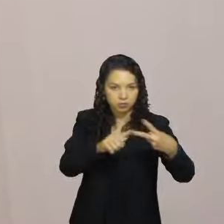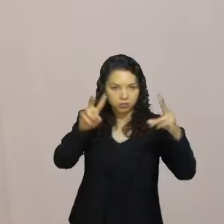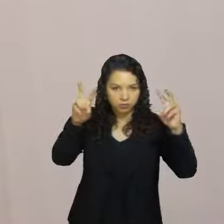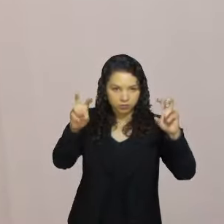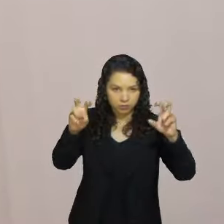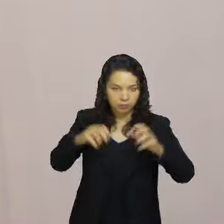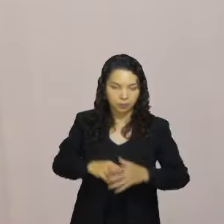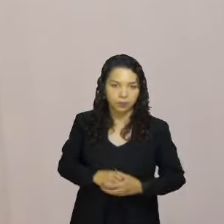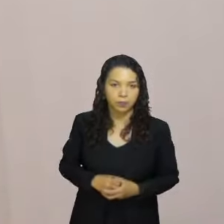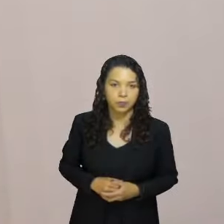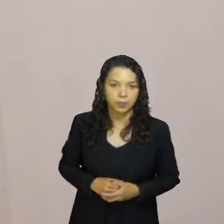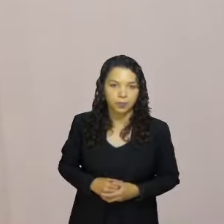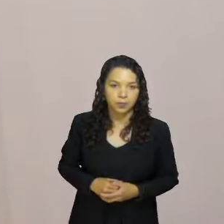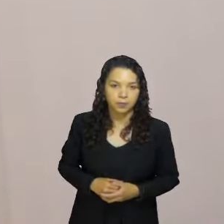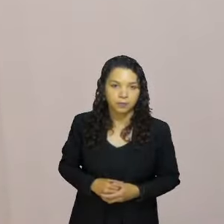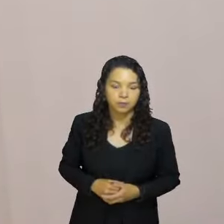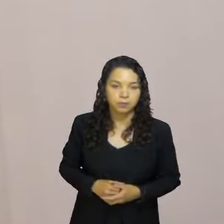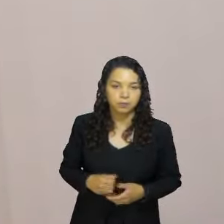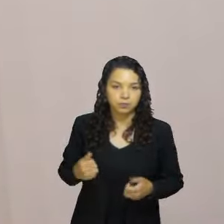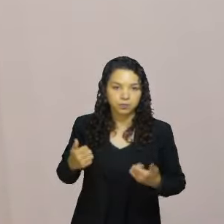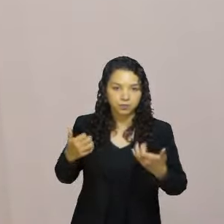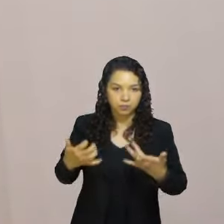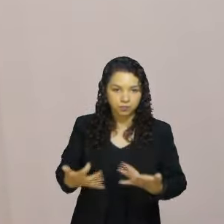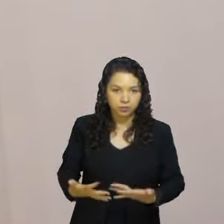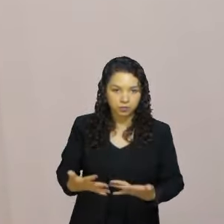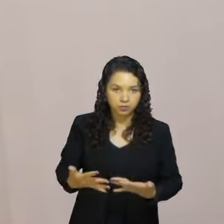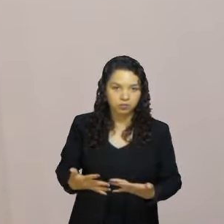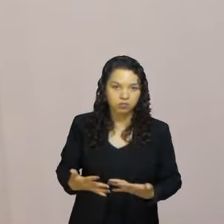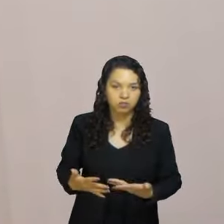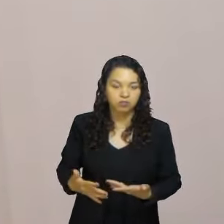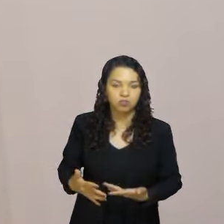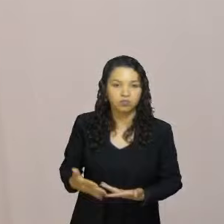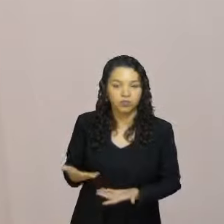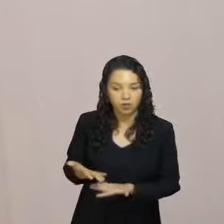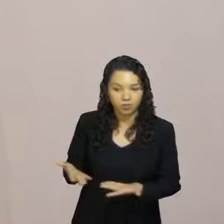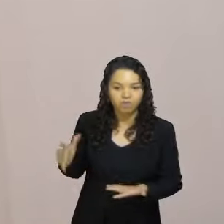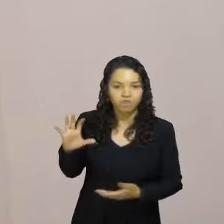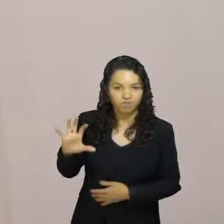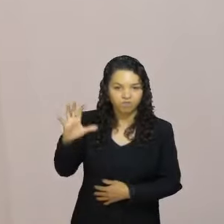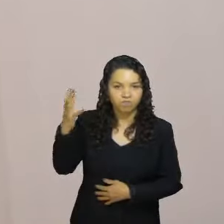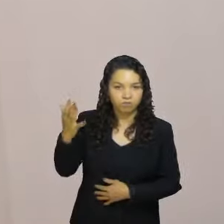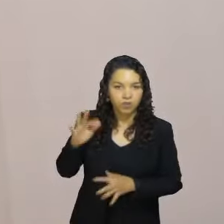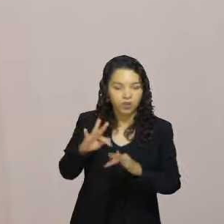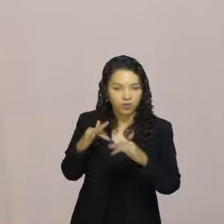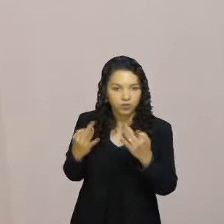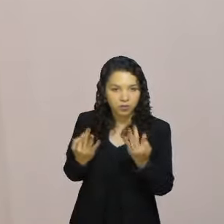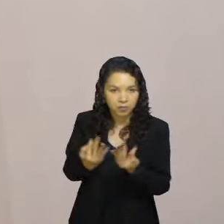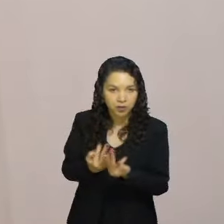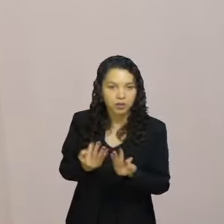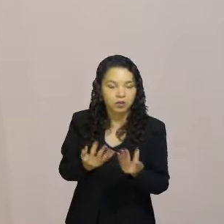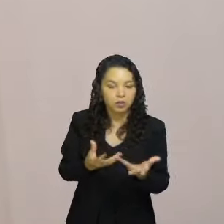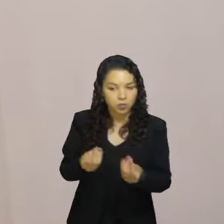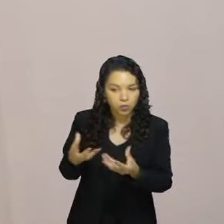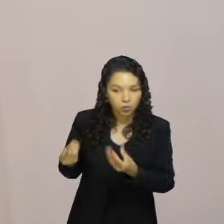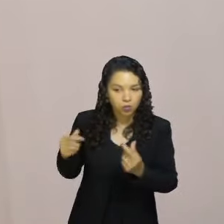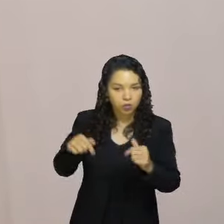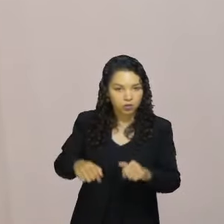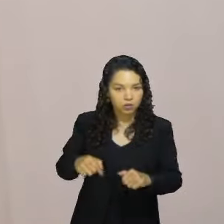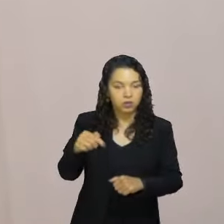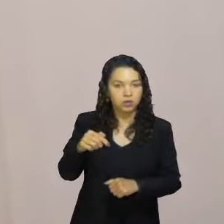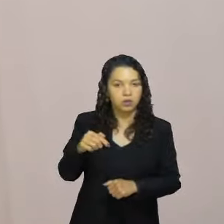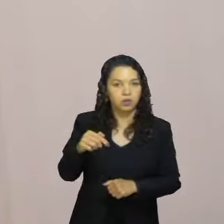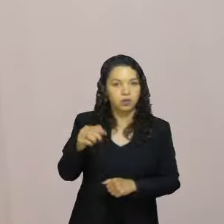Eu volto à tona em relação a um drama que tem afligido muitas famílias brasileiras e também